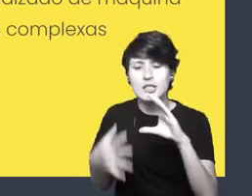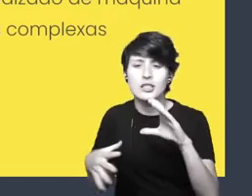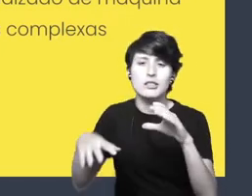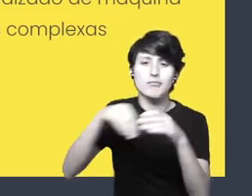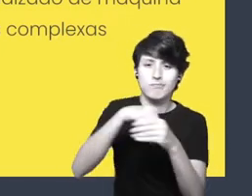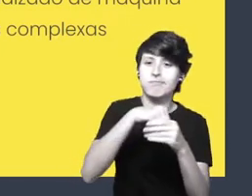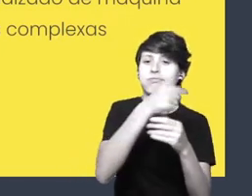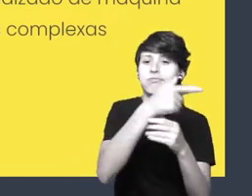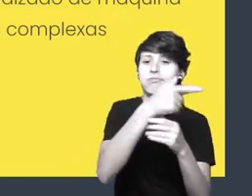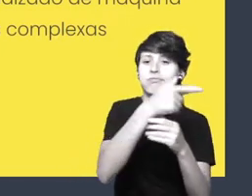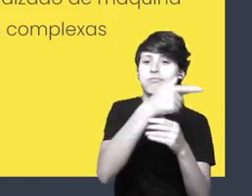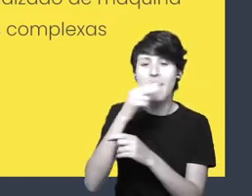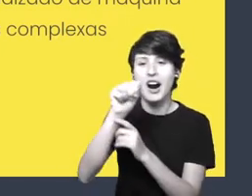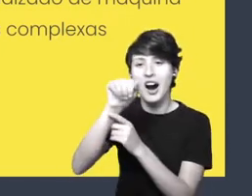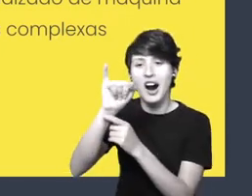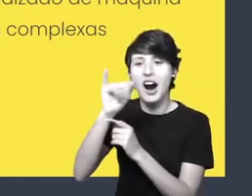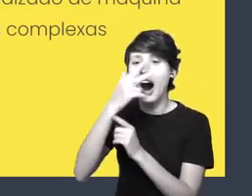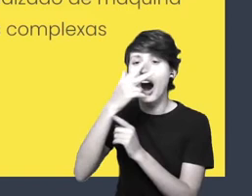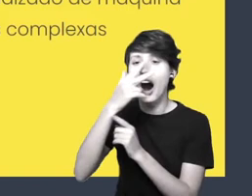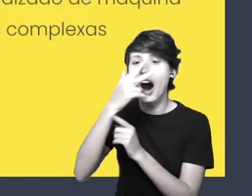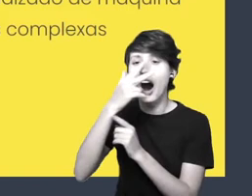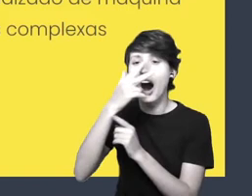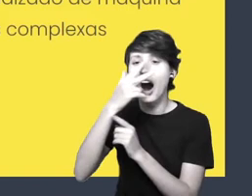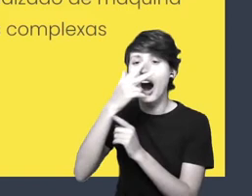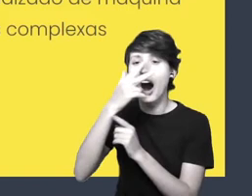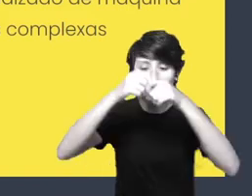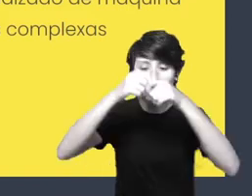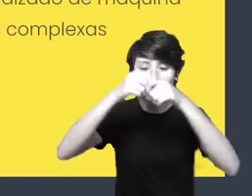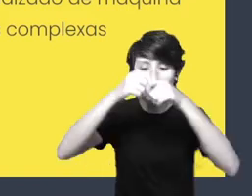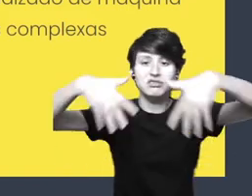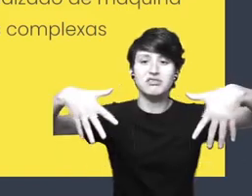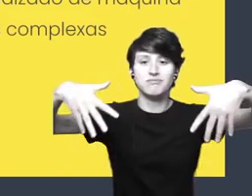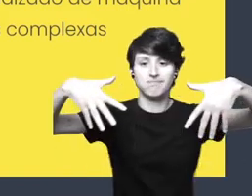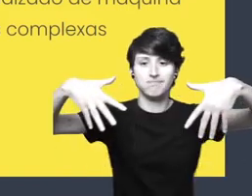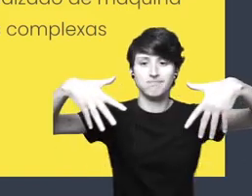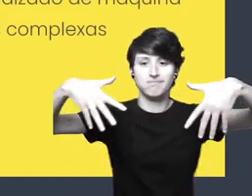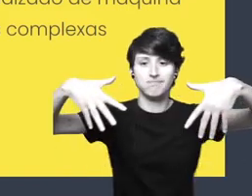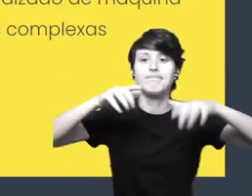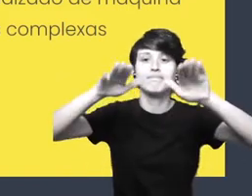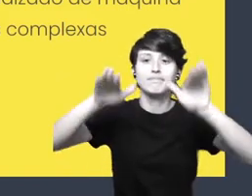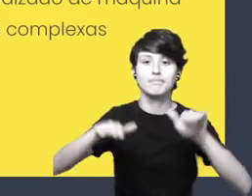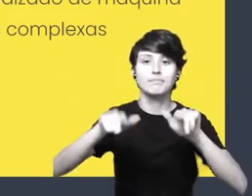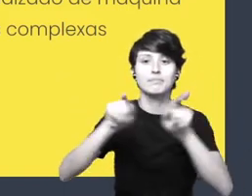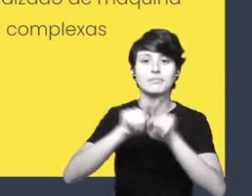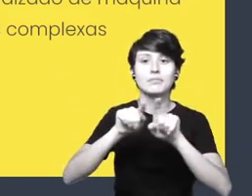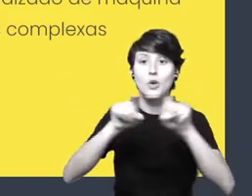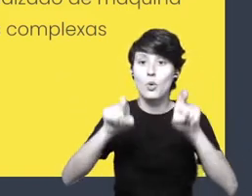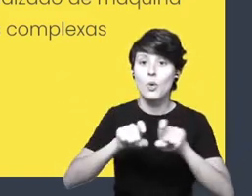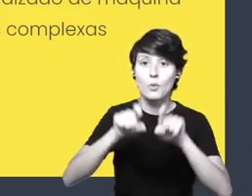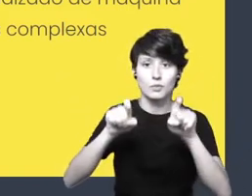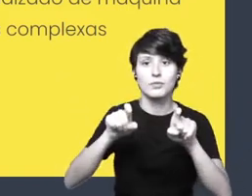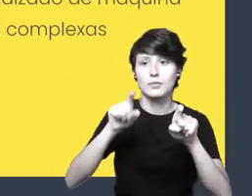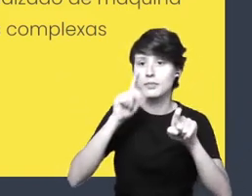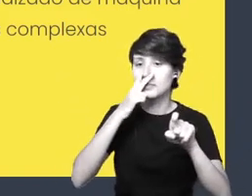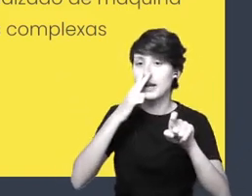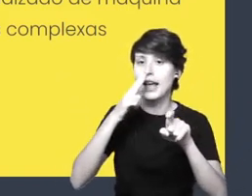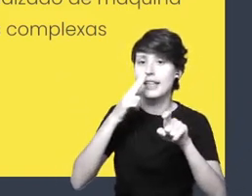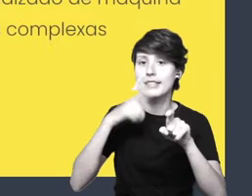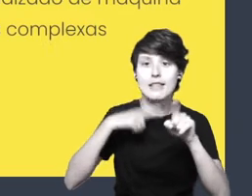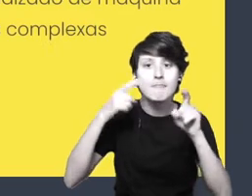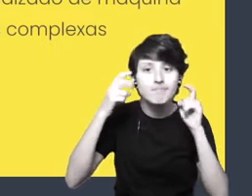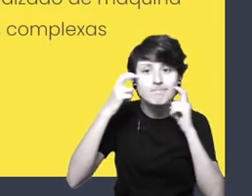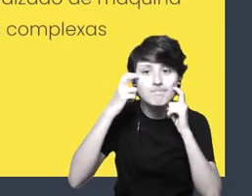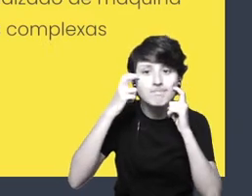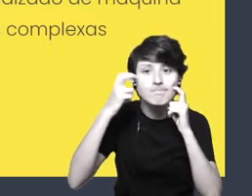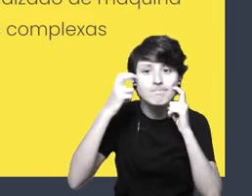inteligência artificial é como se fosse o grupo maior, e aí você tem o machine learning, que ele é um subset, ele é um subgrupo da inteligência artificial, e aí você tem